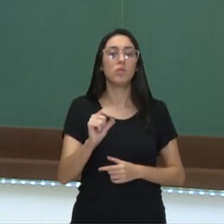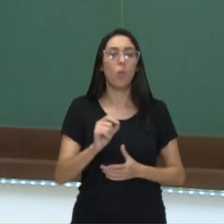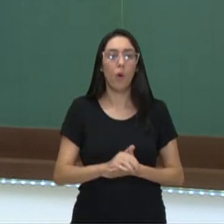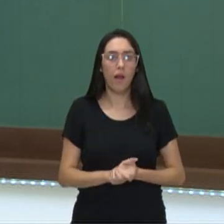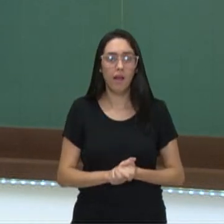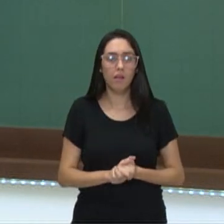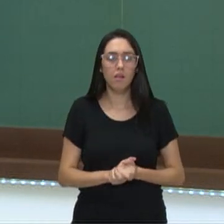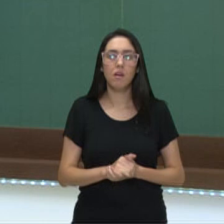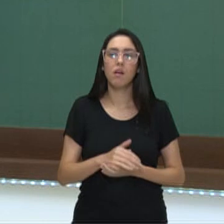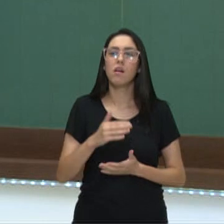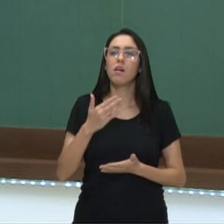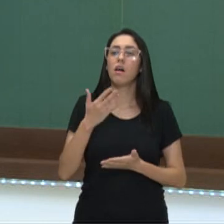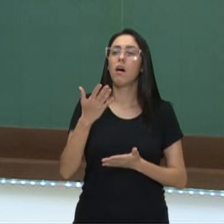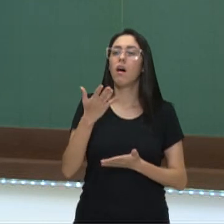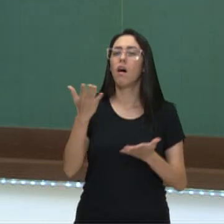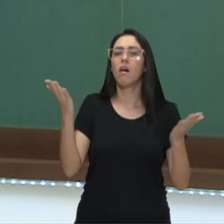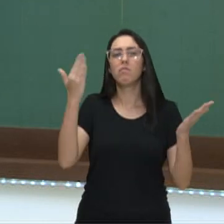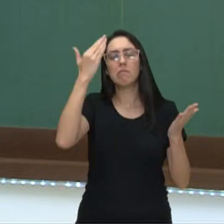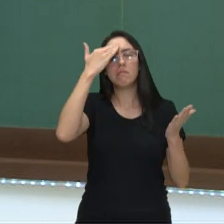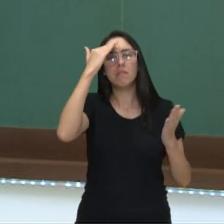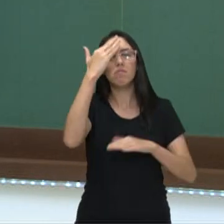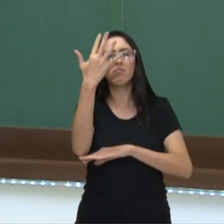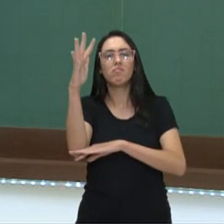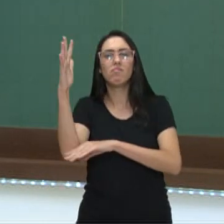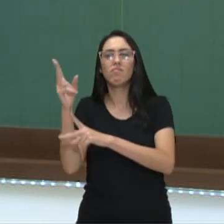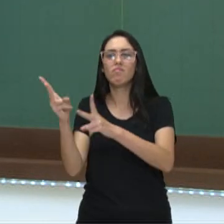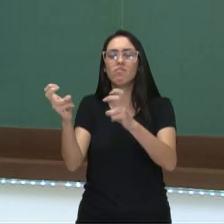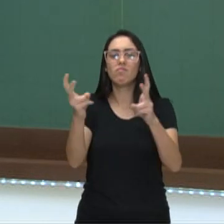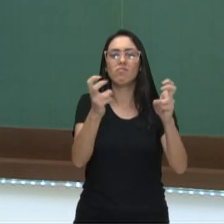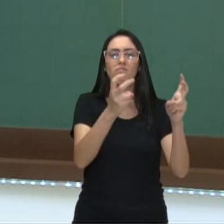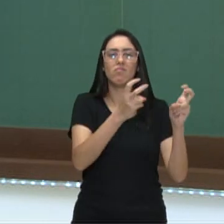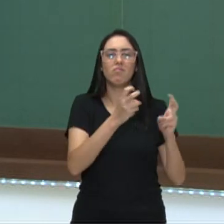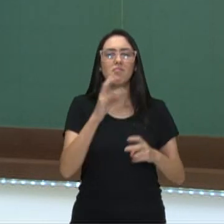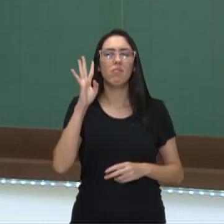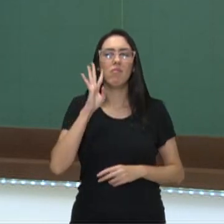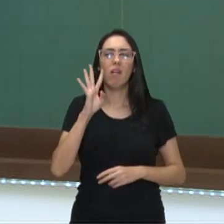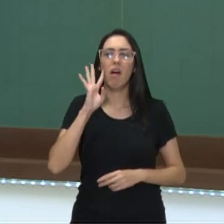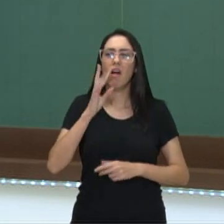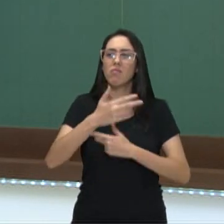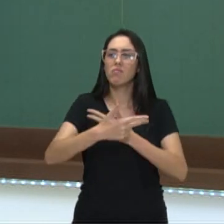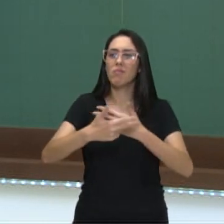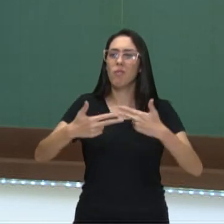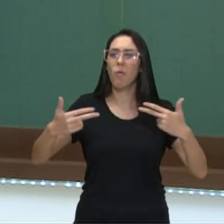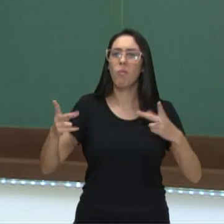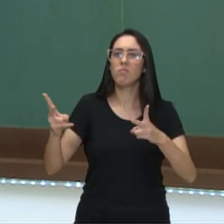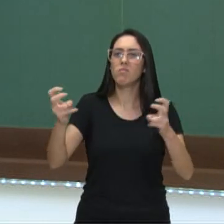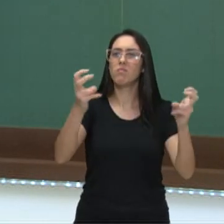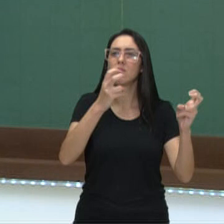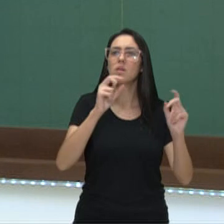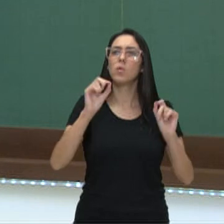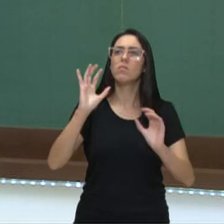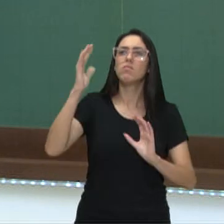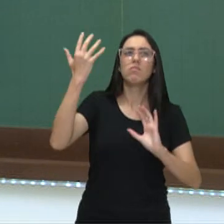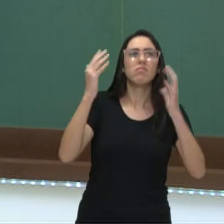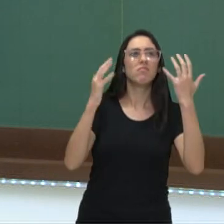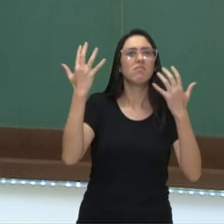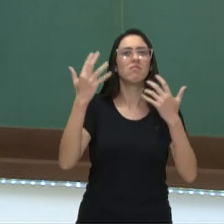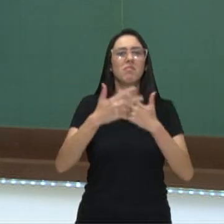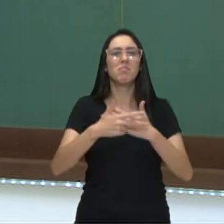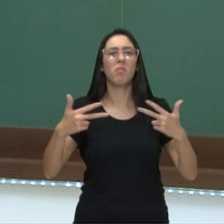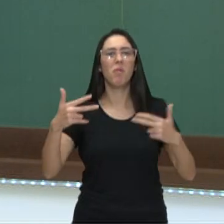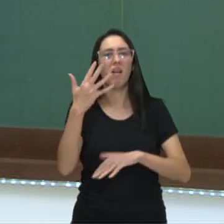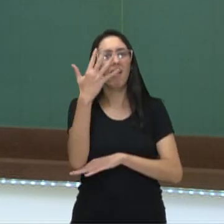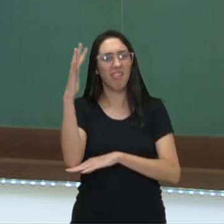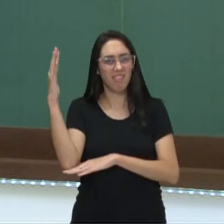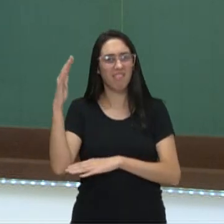a entender melhor a natureza, a perceber mais coisas, né? A perceber os sinais da natureza,